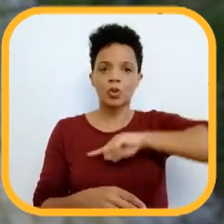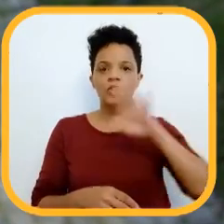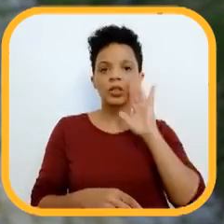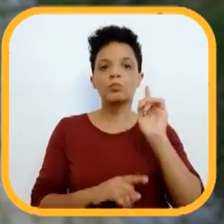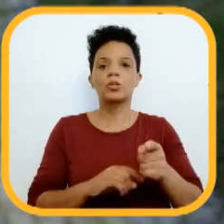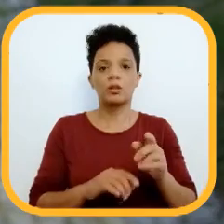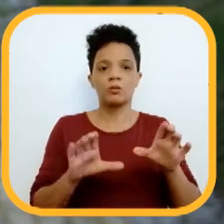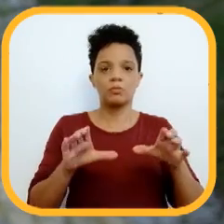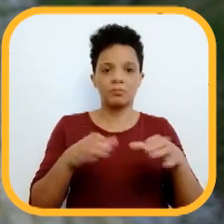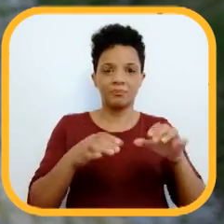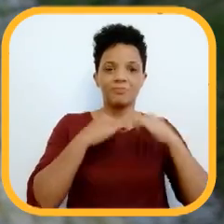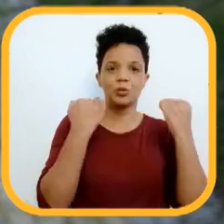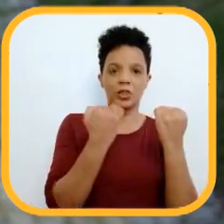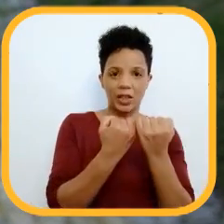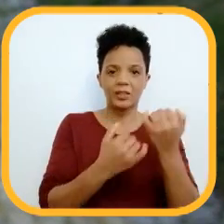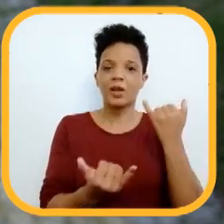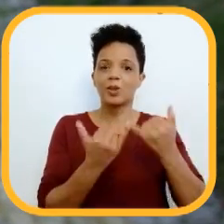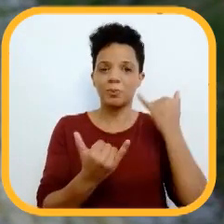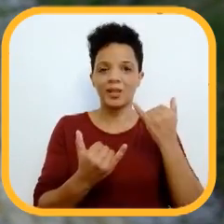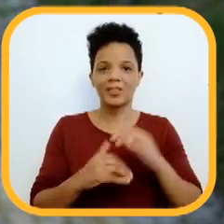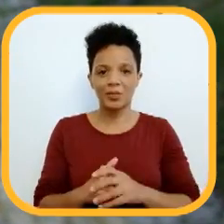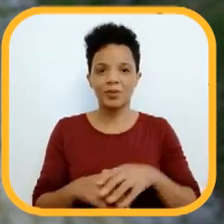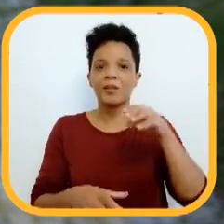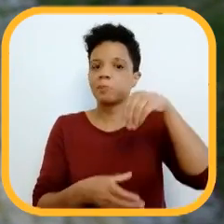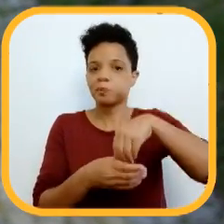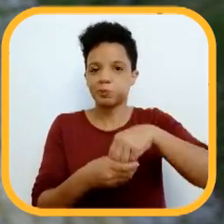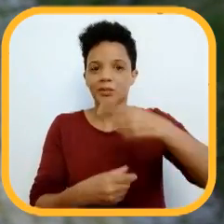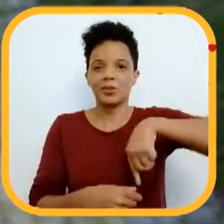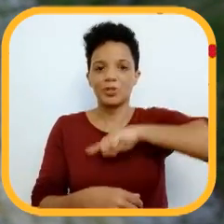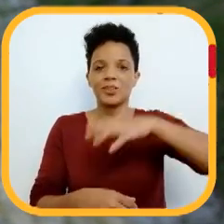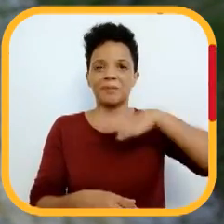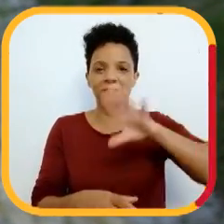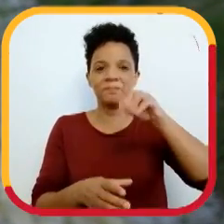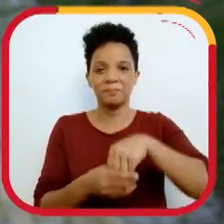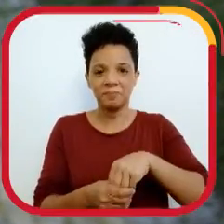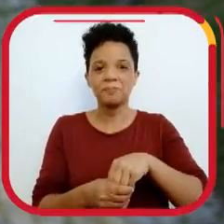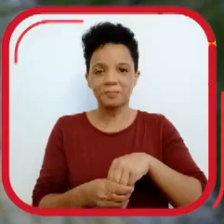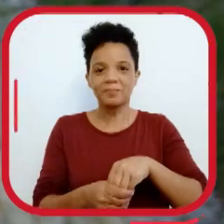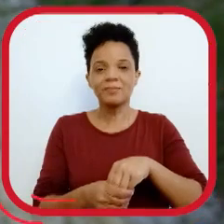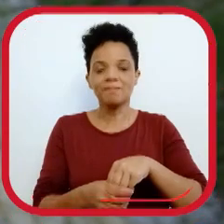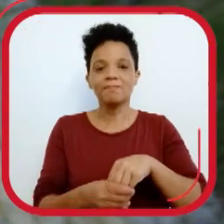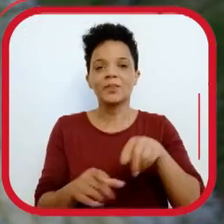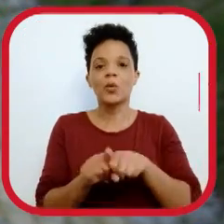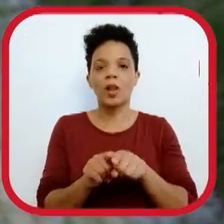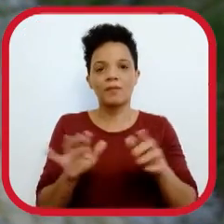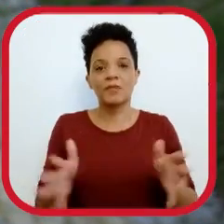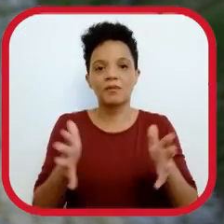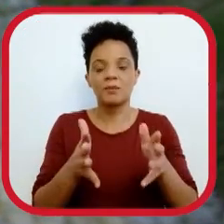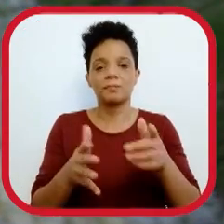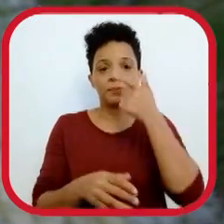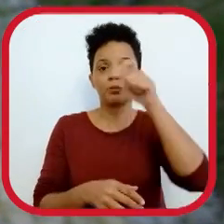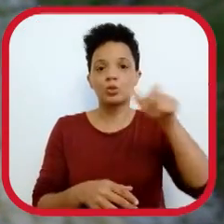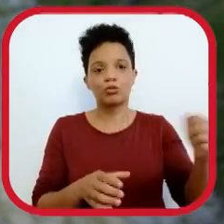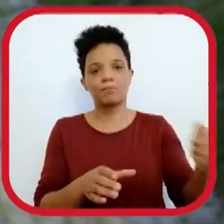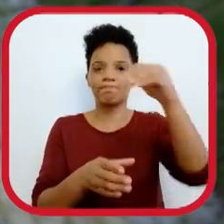em que nós tentamos pegar uma franja da sociedade que automaticamente não está nesse meio ou no meio que nós pretendemos que esteja e serve como um